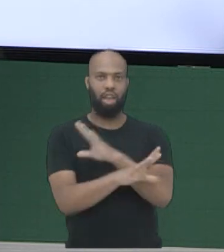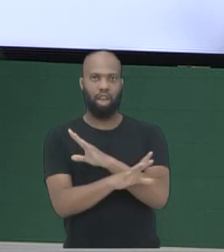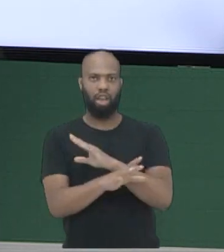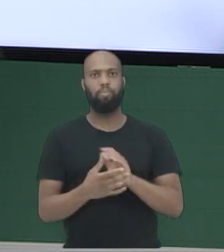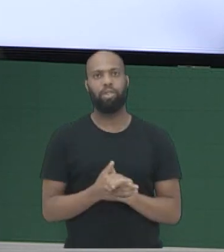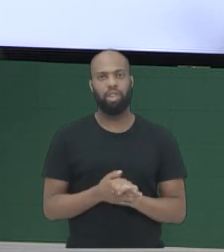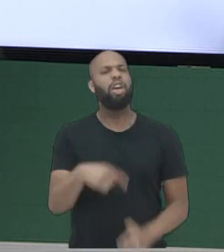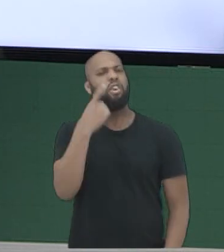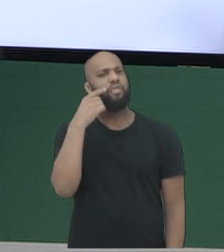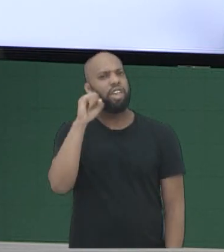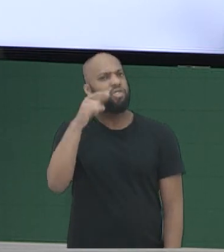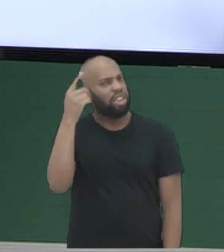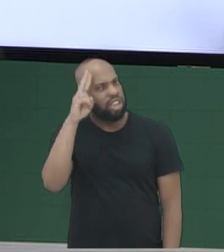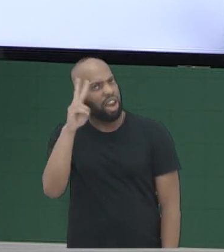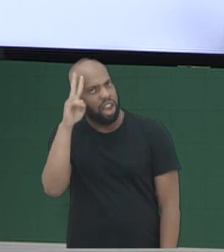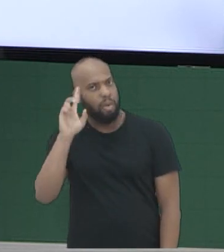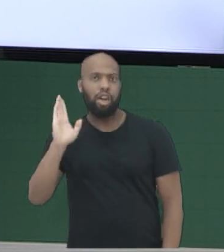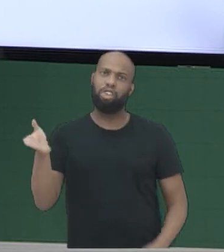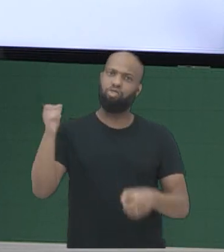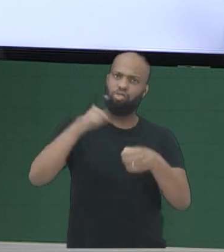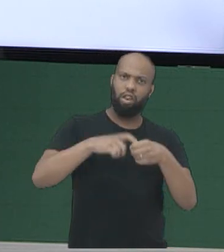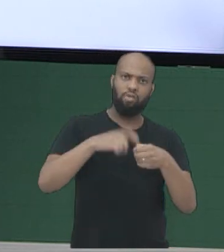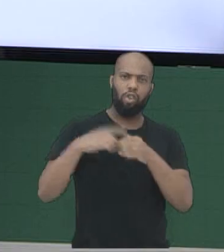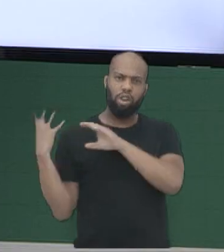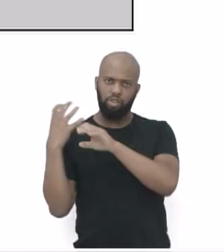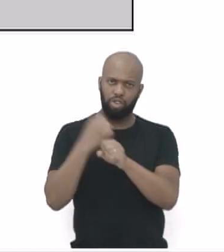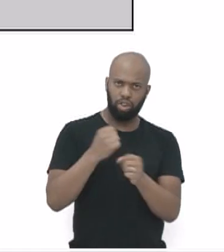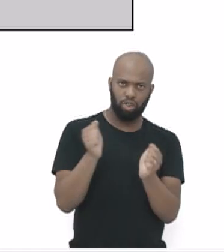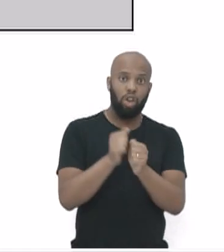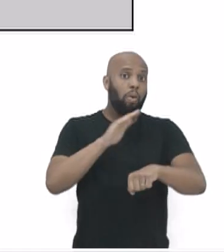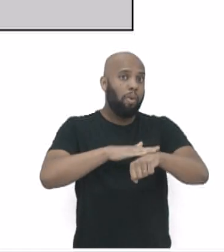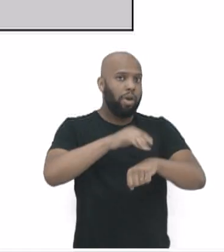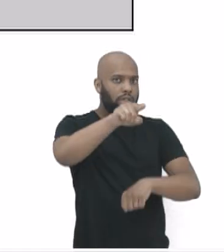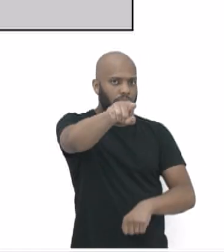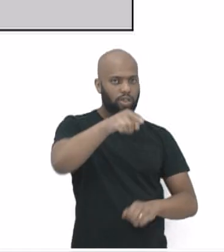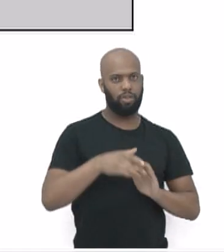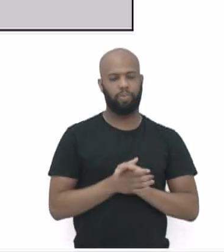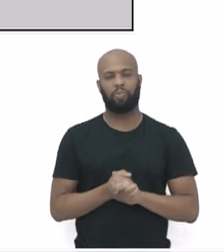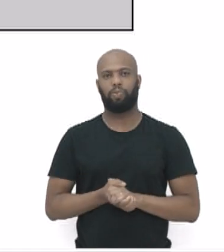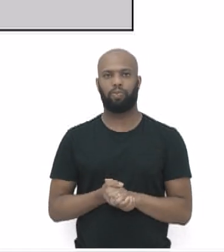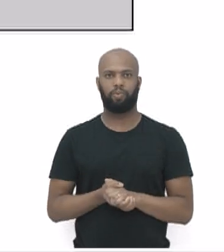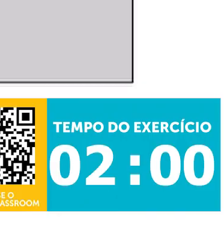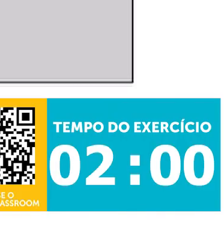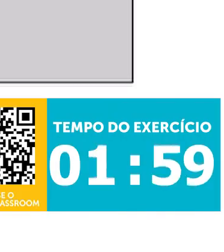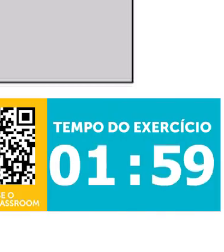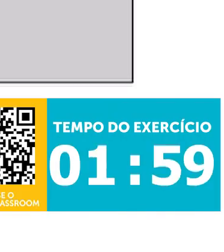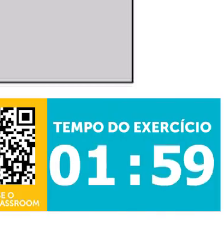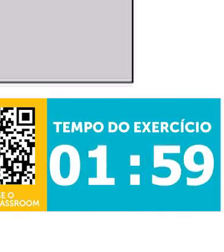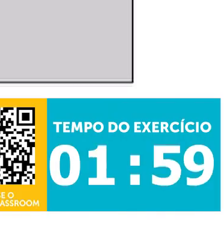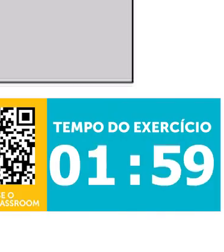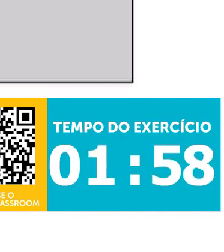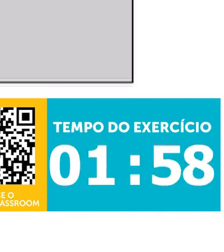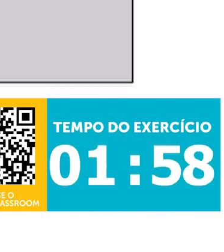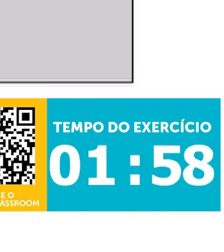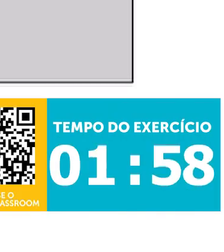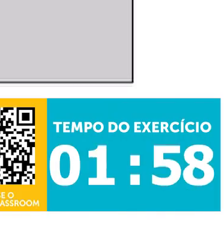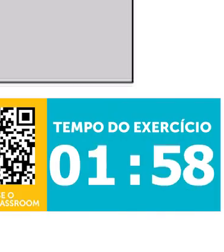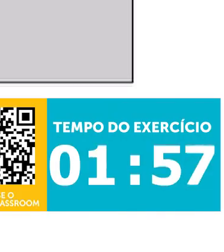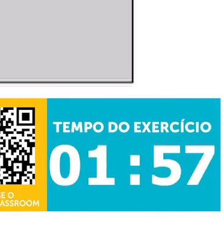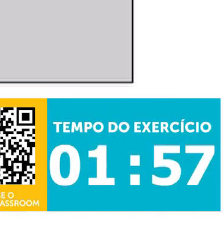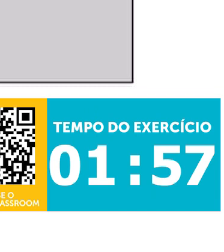começa? Começa apresentando a garota, antagonista. Finaliza quando? Veja, quando é que